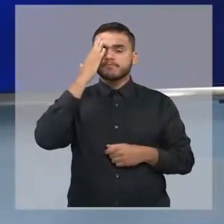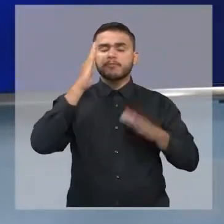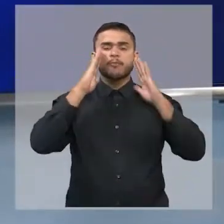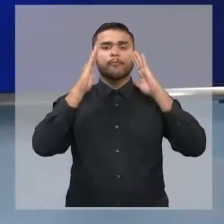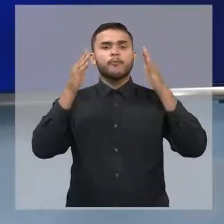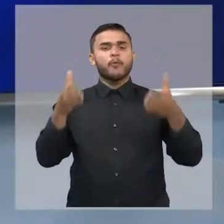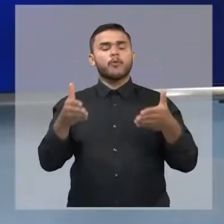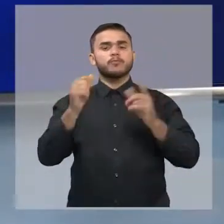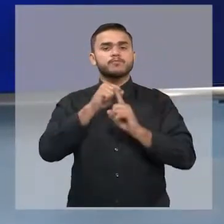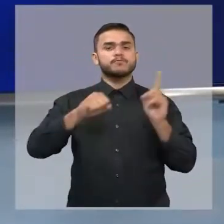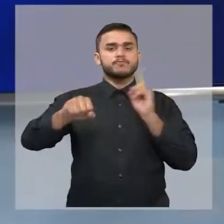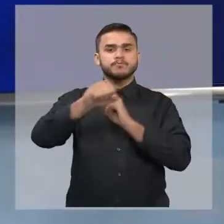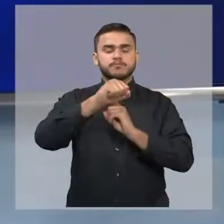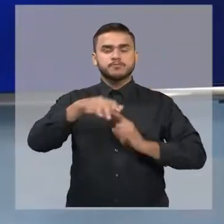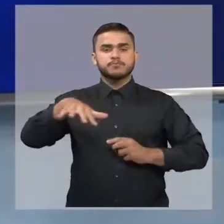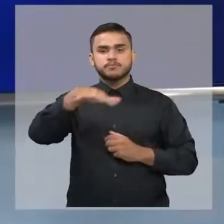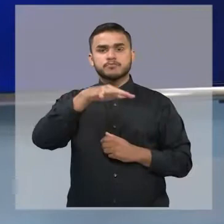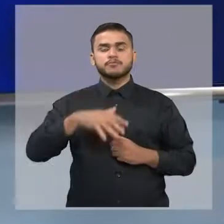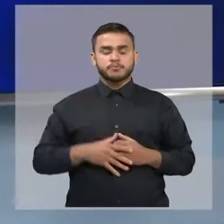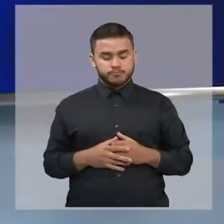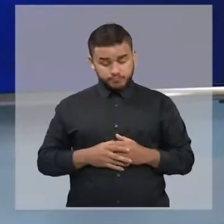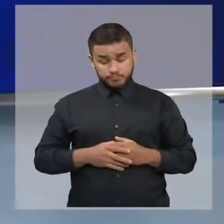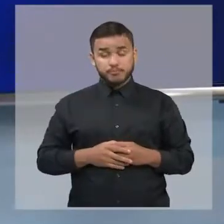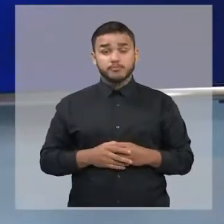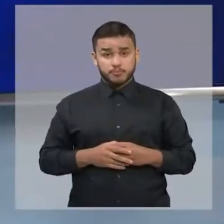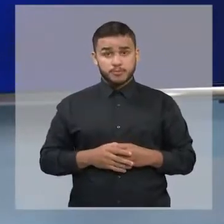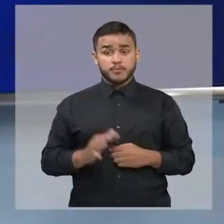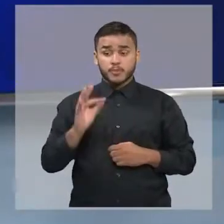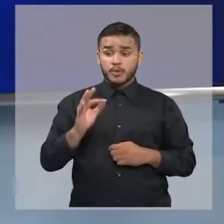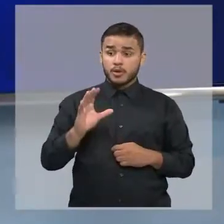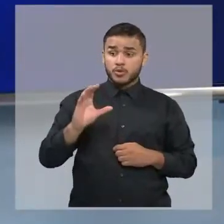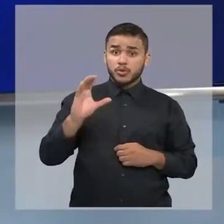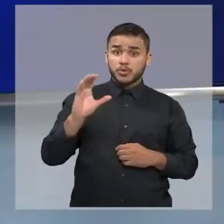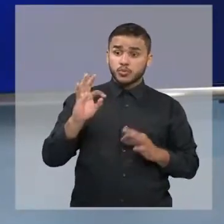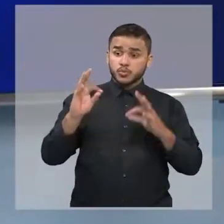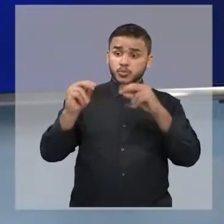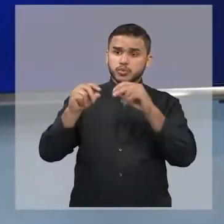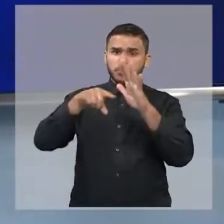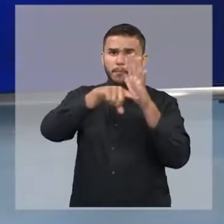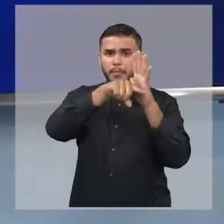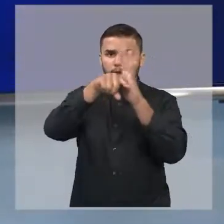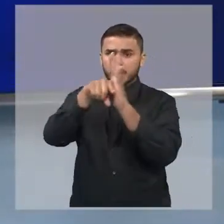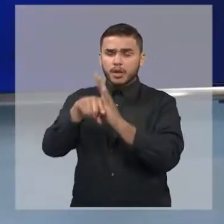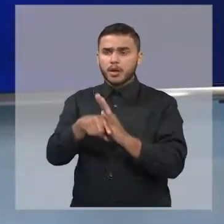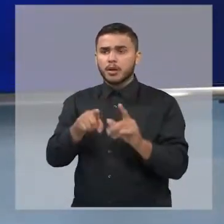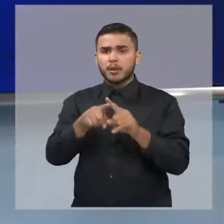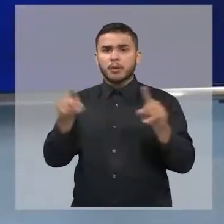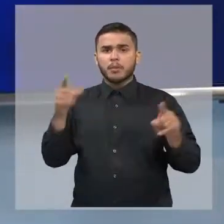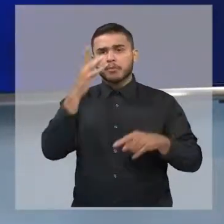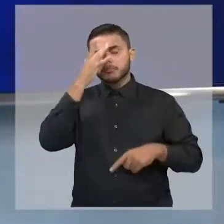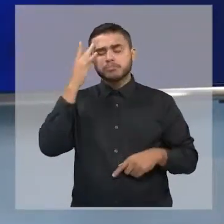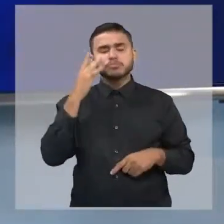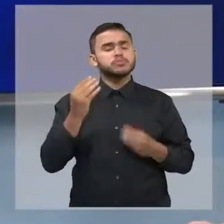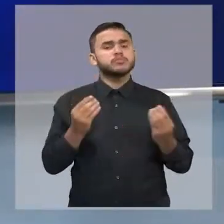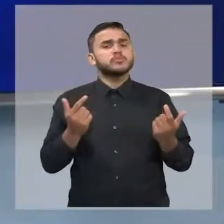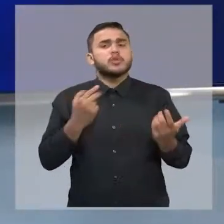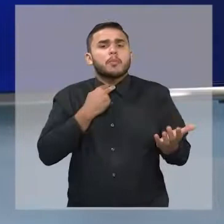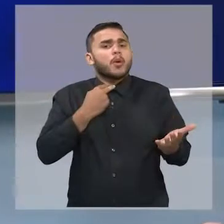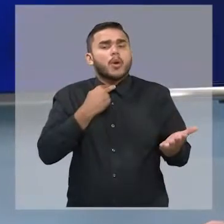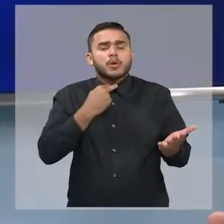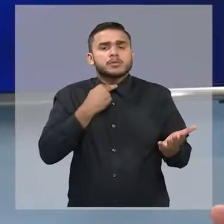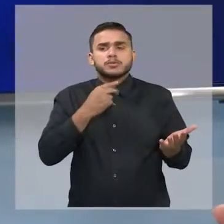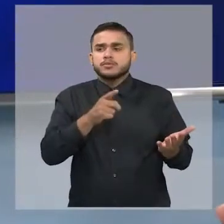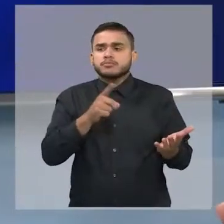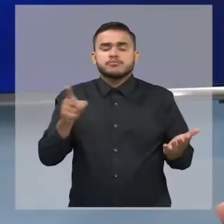sociedade, os futuros pesquisadores agora já não poderão mais seguir suas carreiras porque